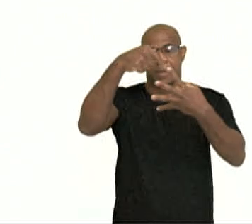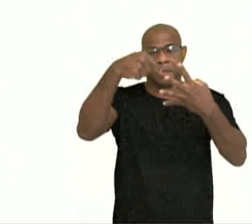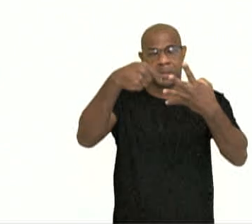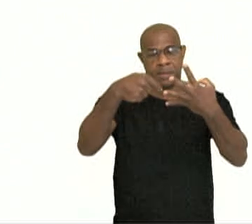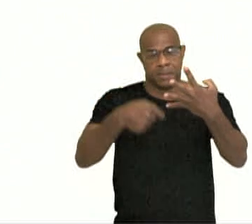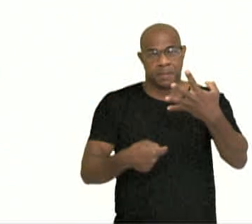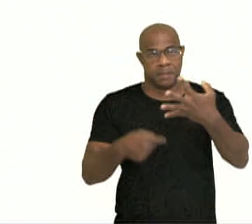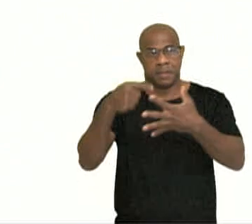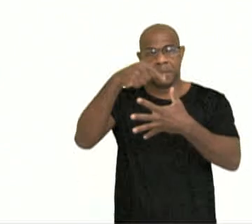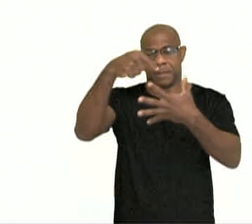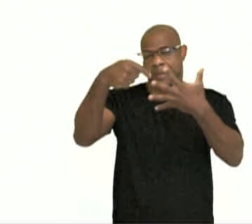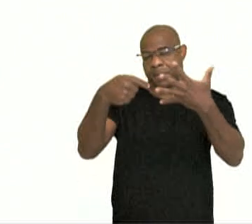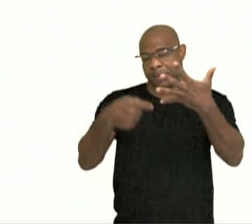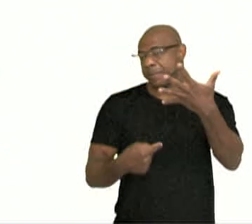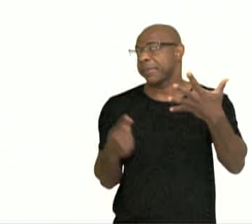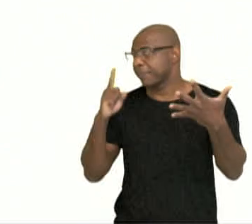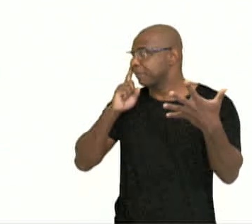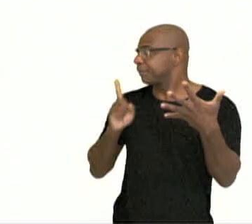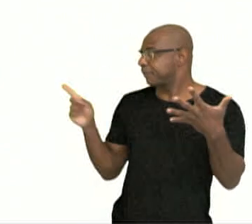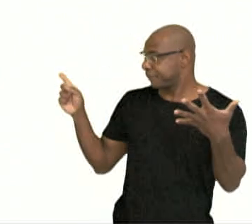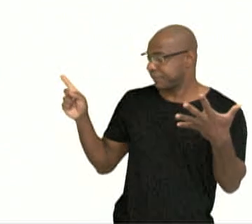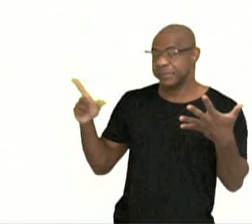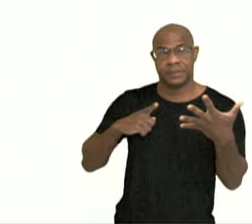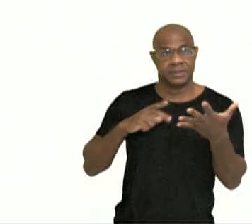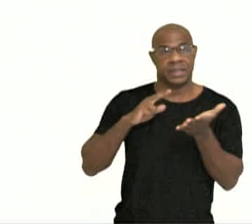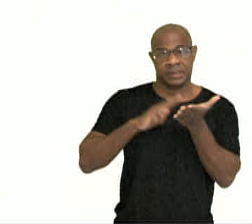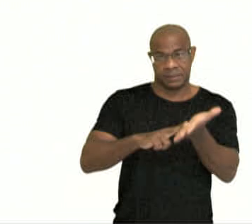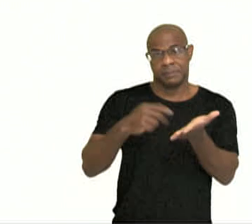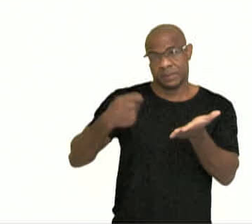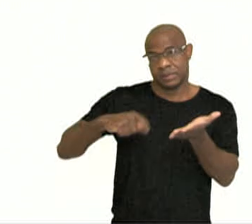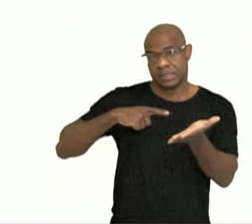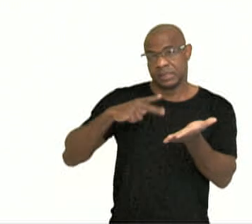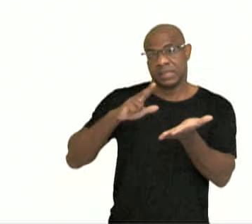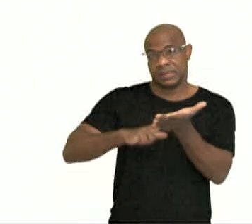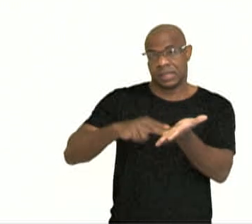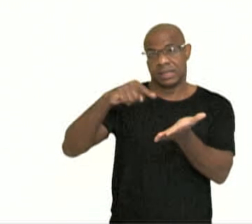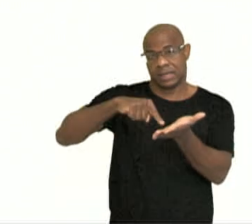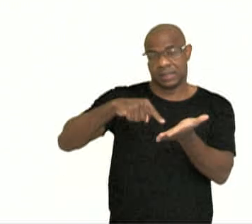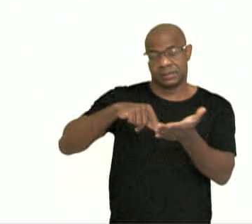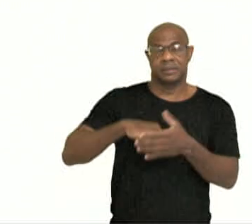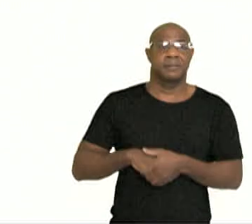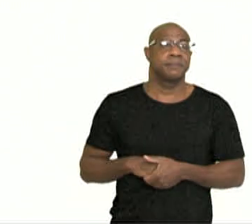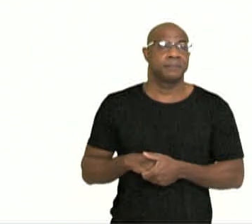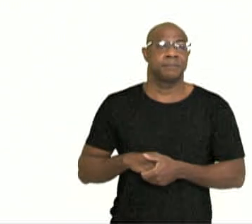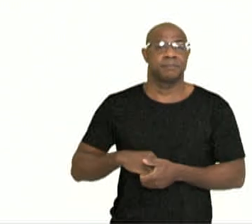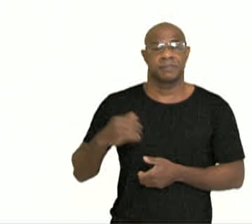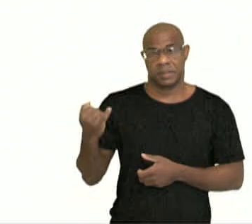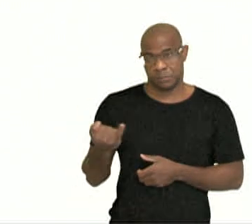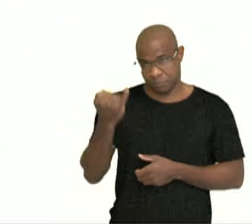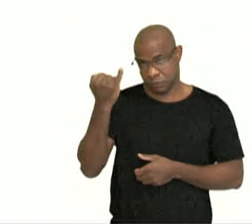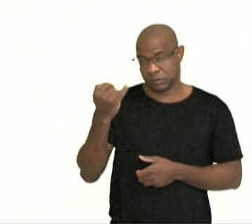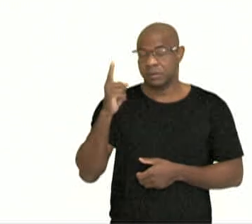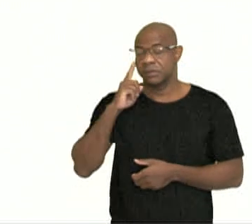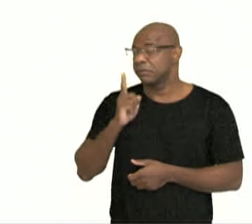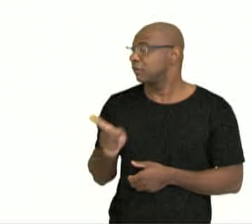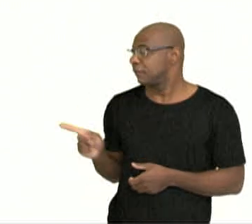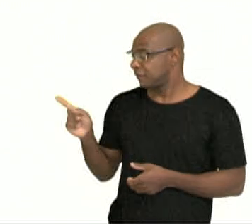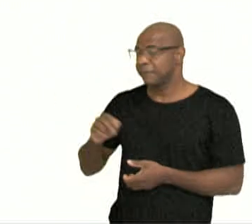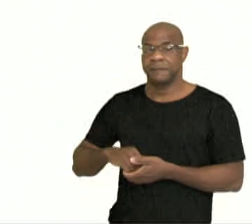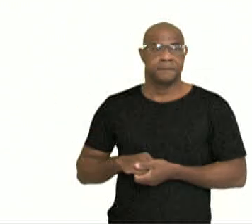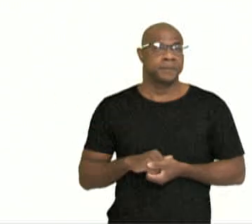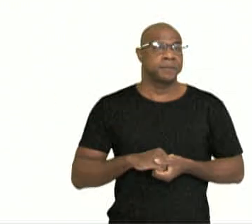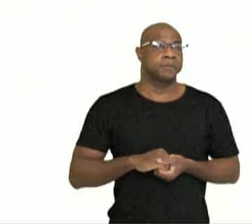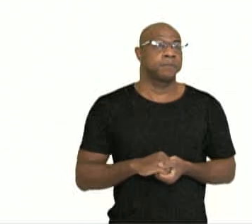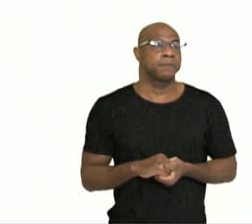a rubrica, né, que conclui, do ponto de vista estrutural, a epístola, a missiva